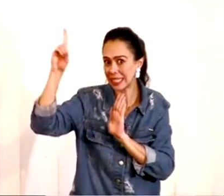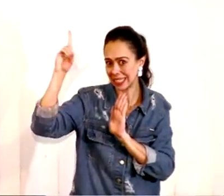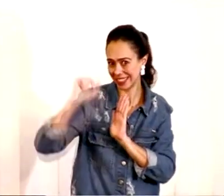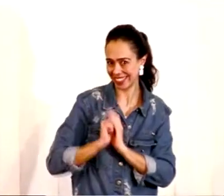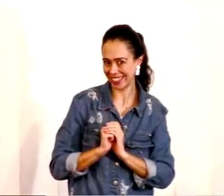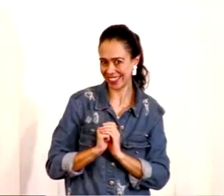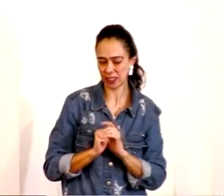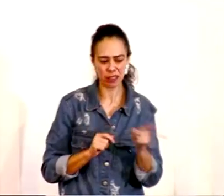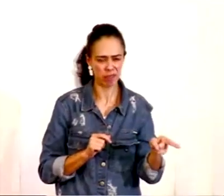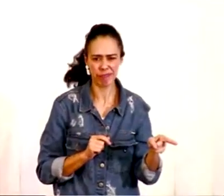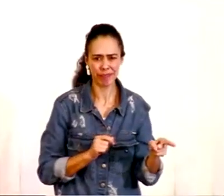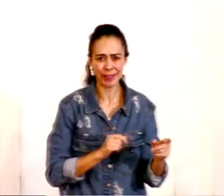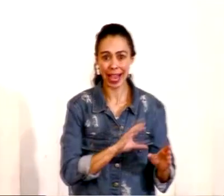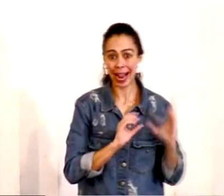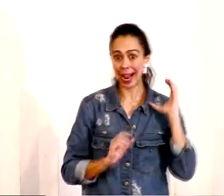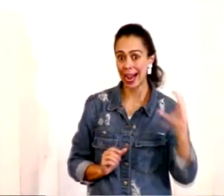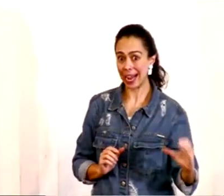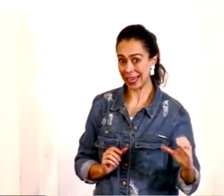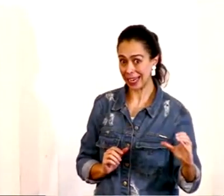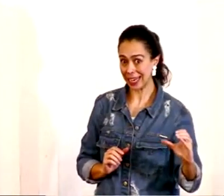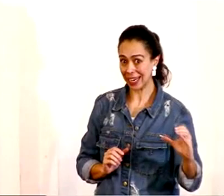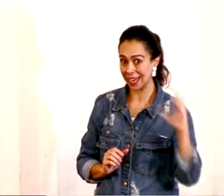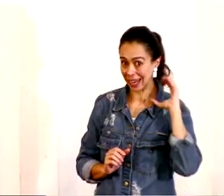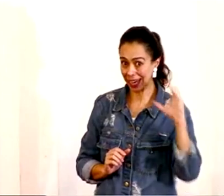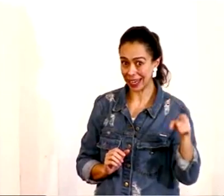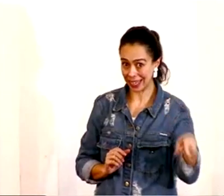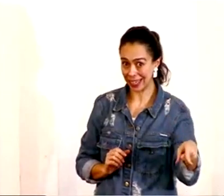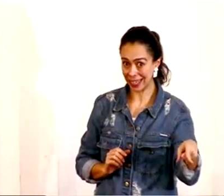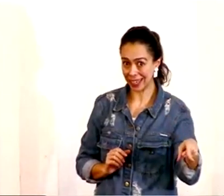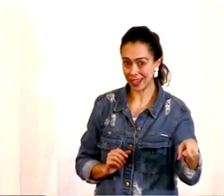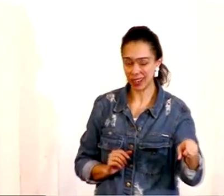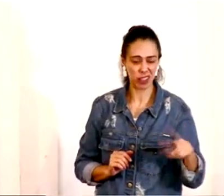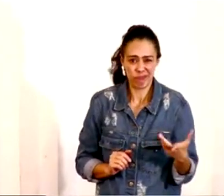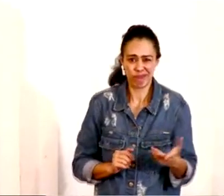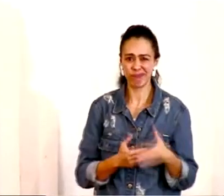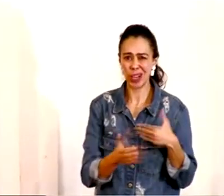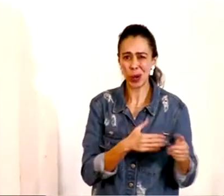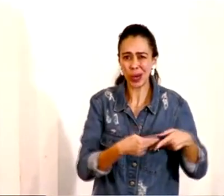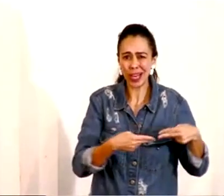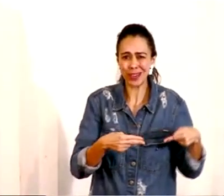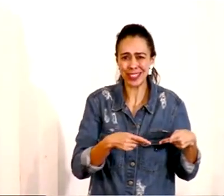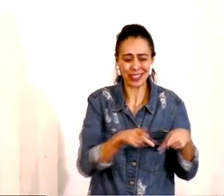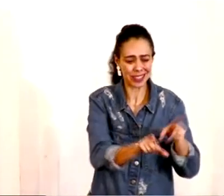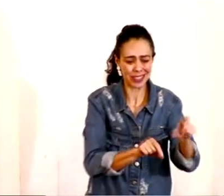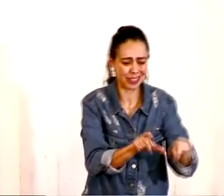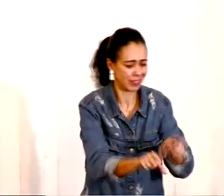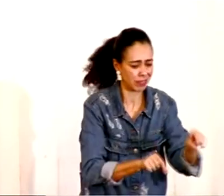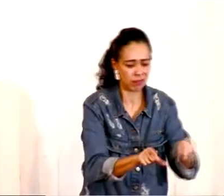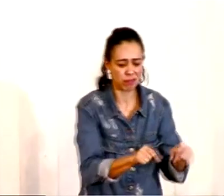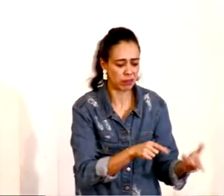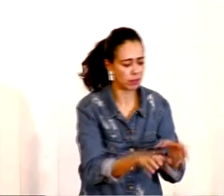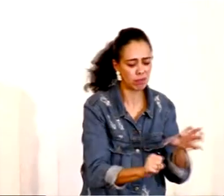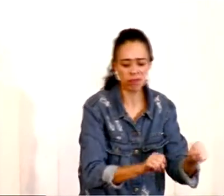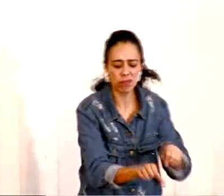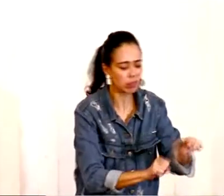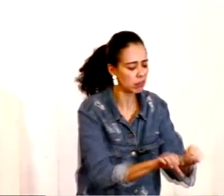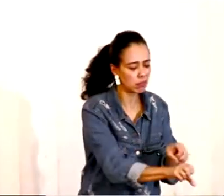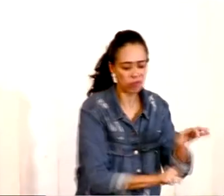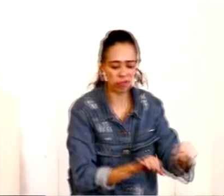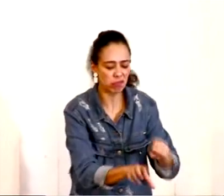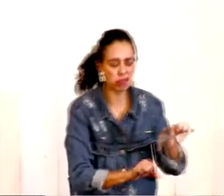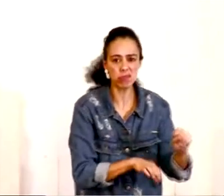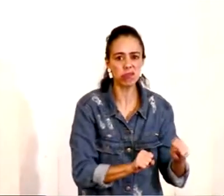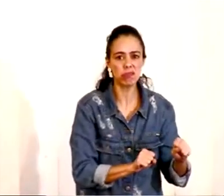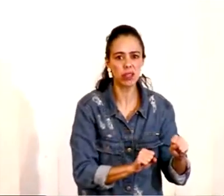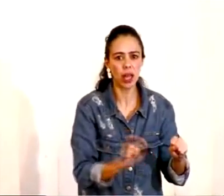Mas algo que nos chama a atenção aqui é como Deus vai se